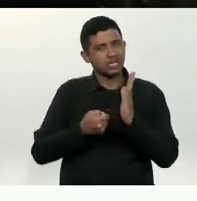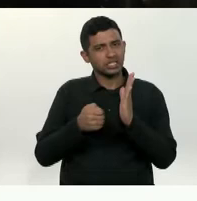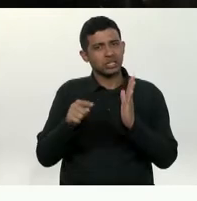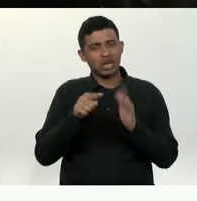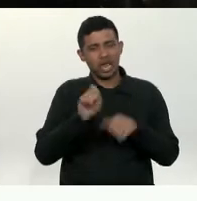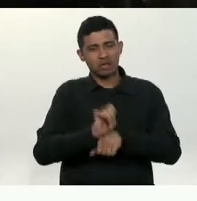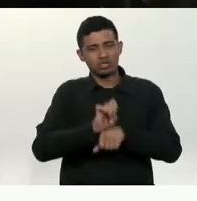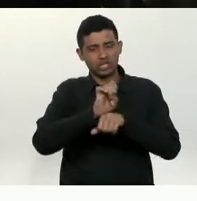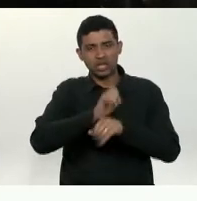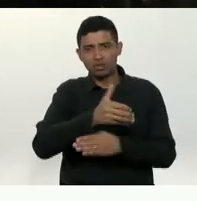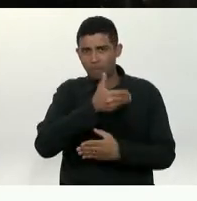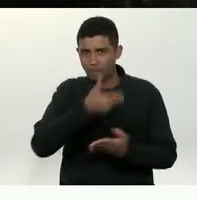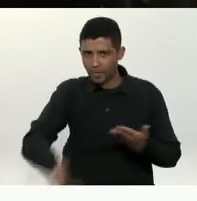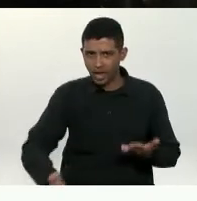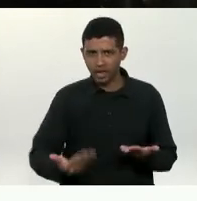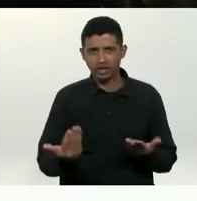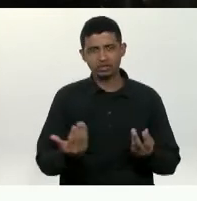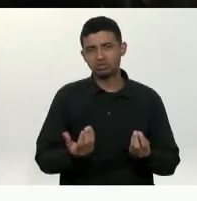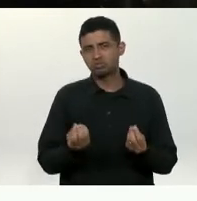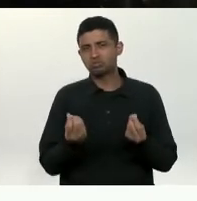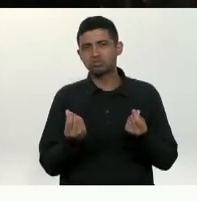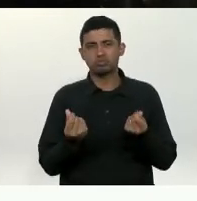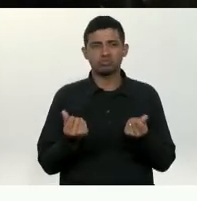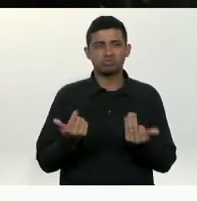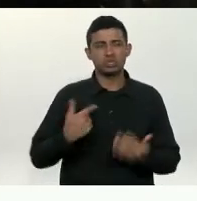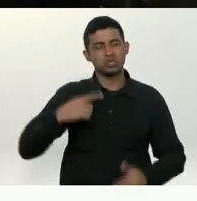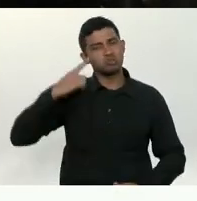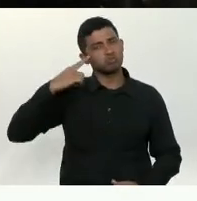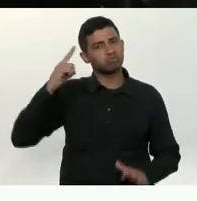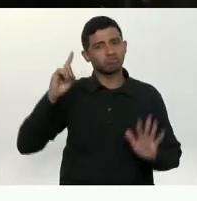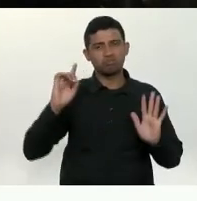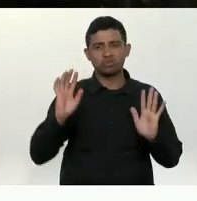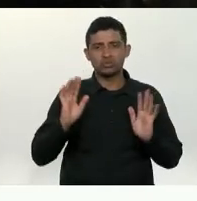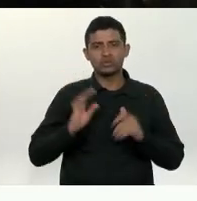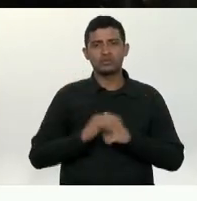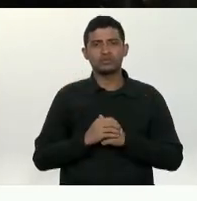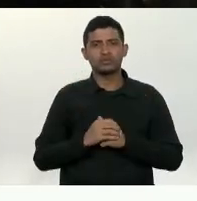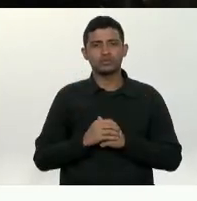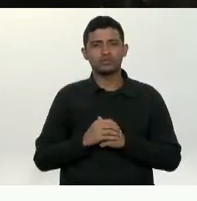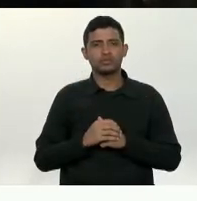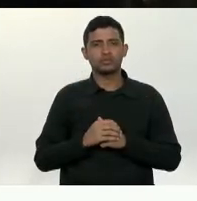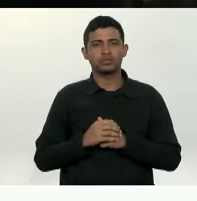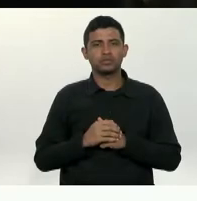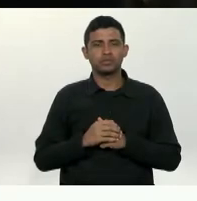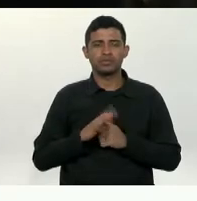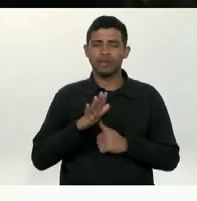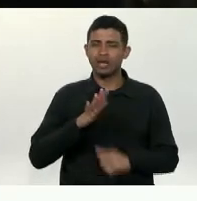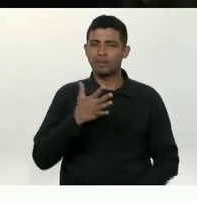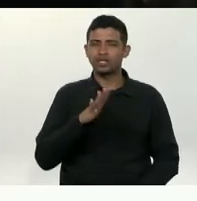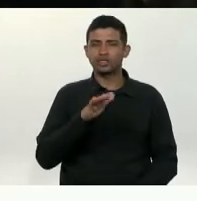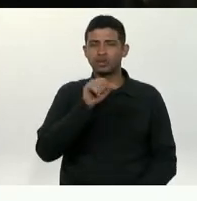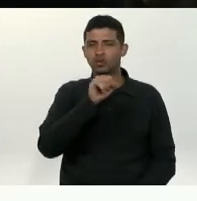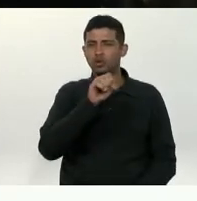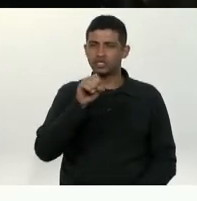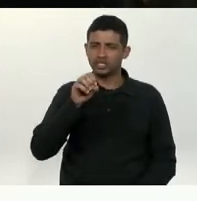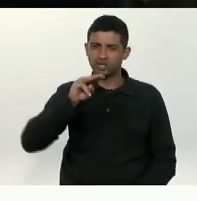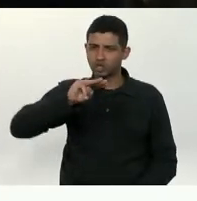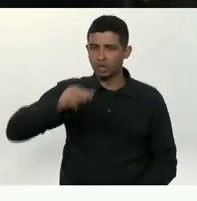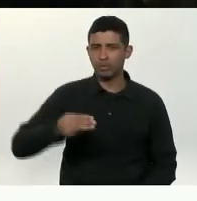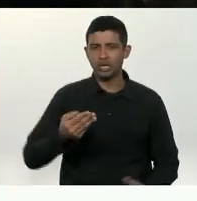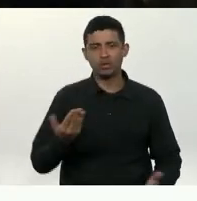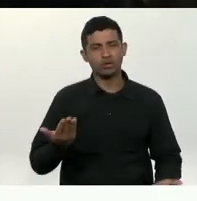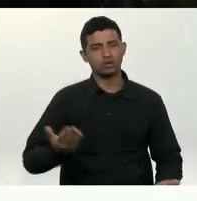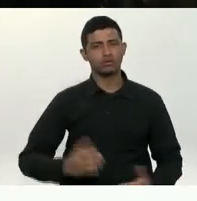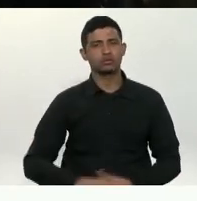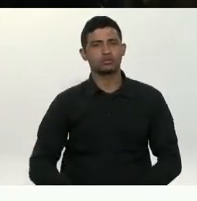um recurso agora na ordem aí de, eu não tenho nem ideia, mas que seja aí dos próprios 800 milhões que nós vamos falar dele, que não tem a ver com a sua